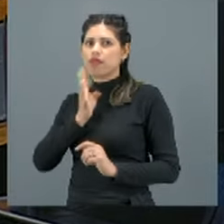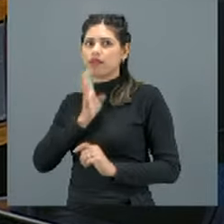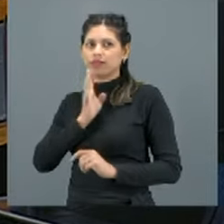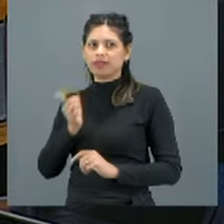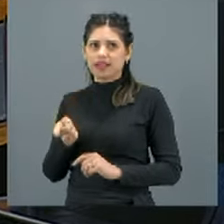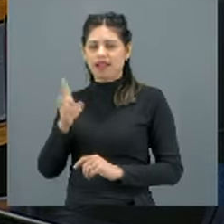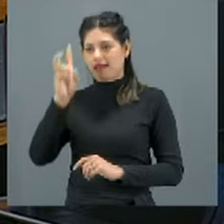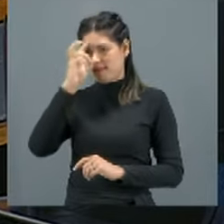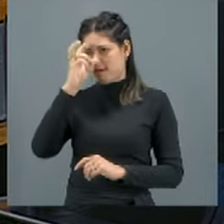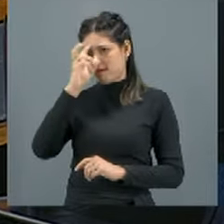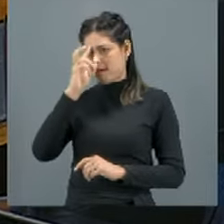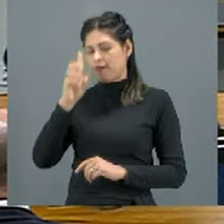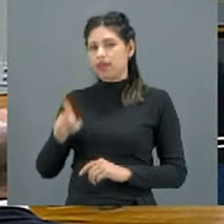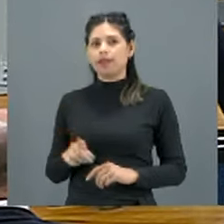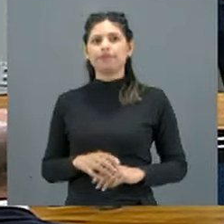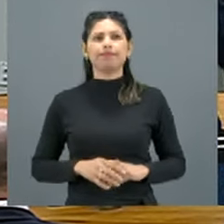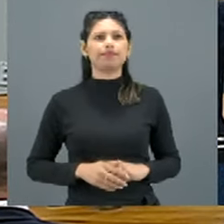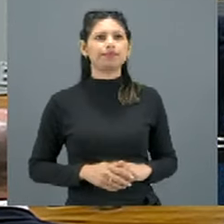eles usam menos de